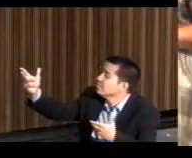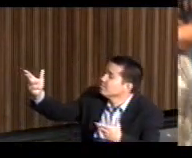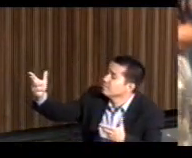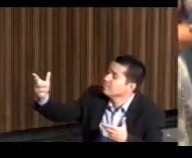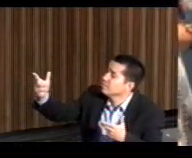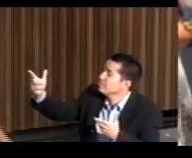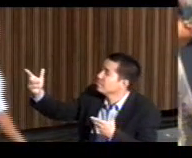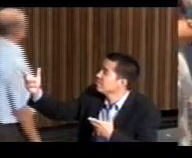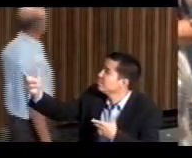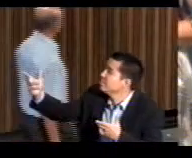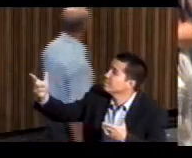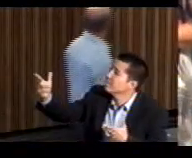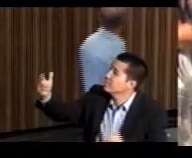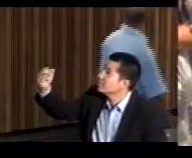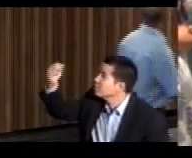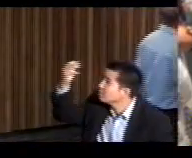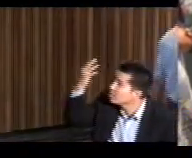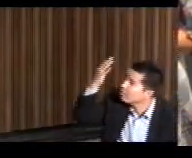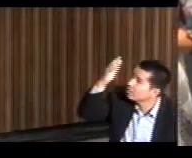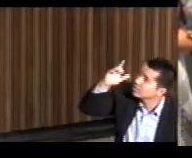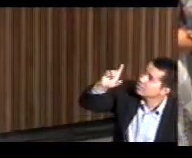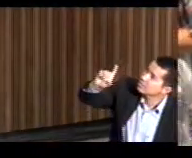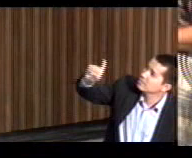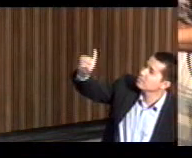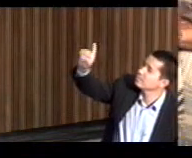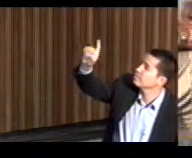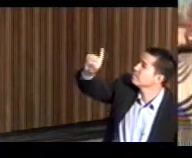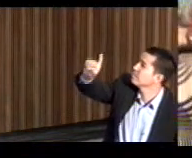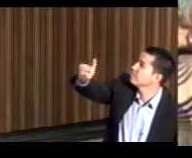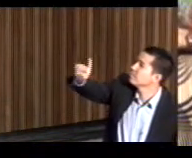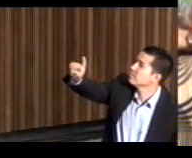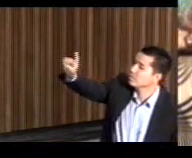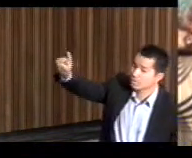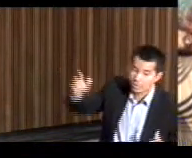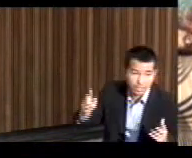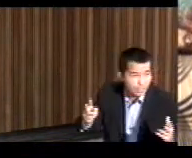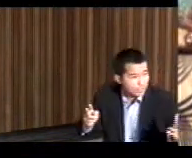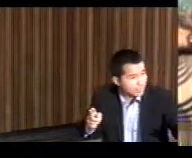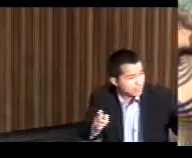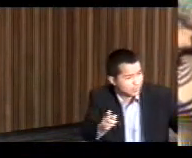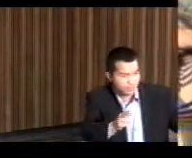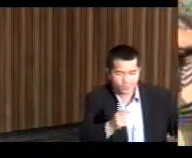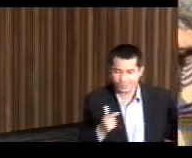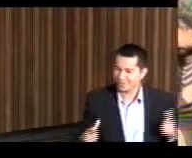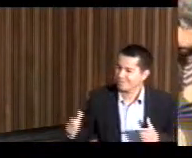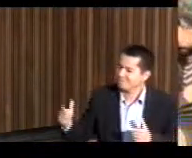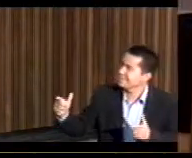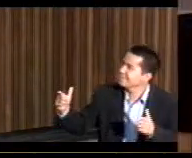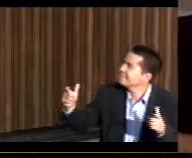graça, graça de Deus sem igual.